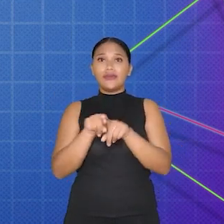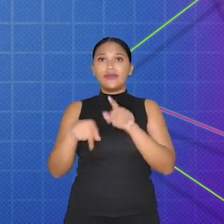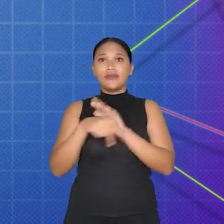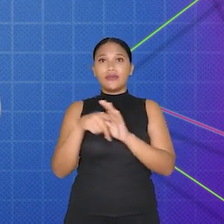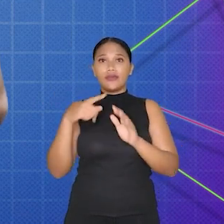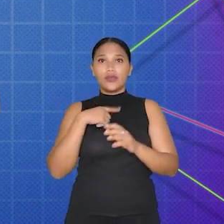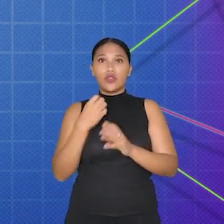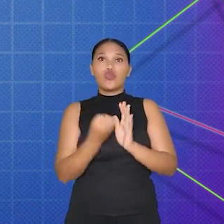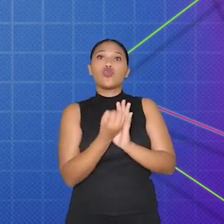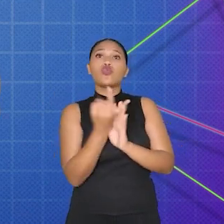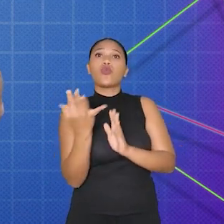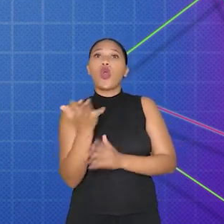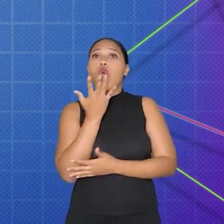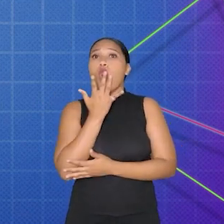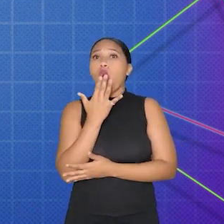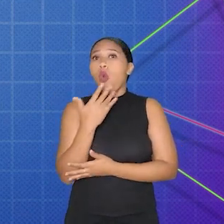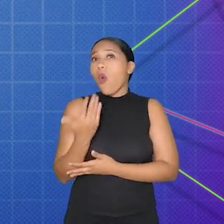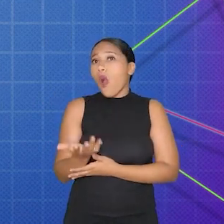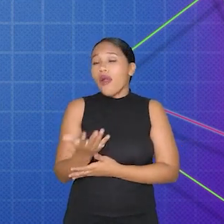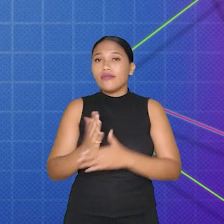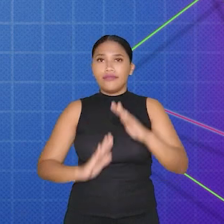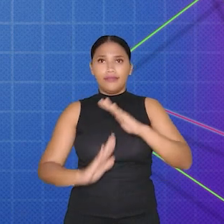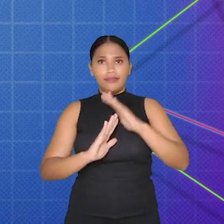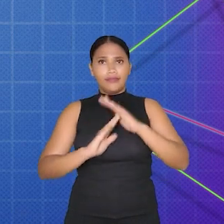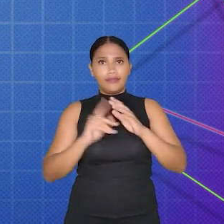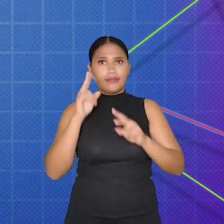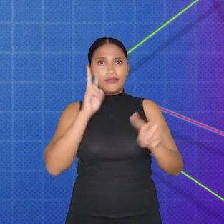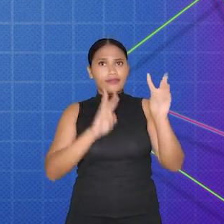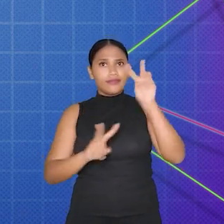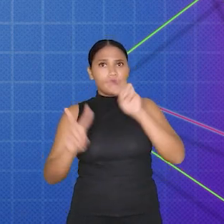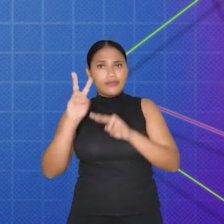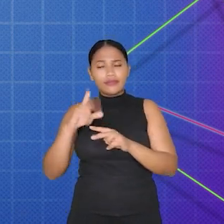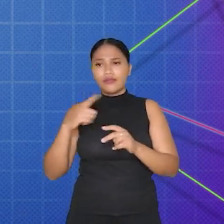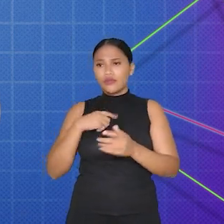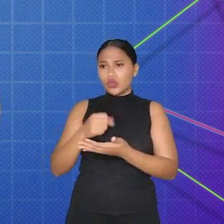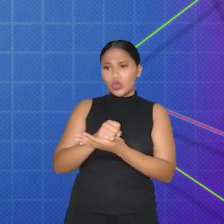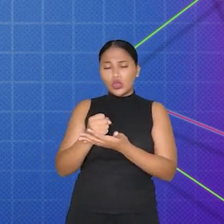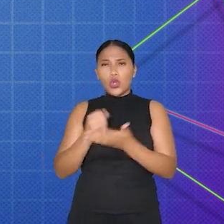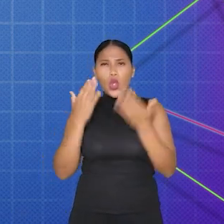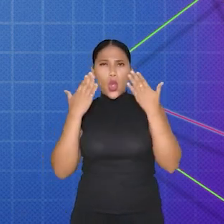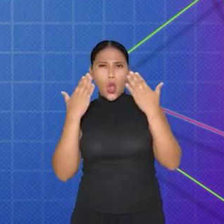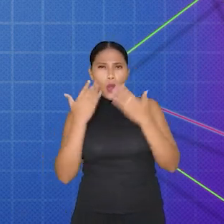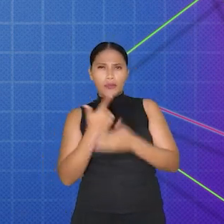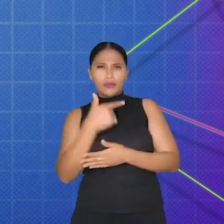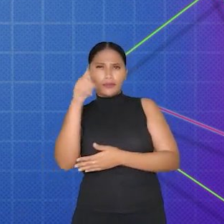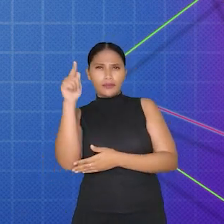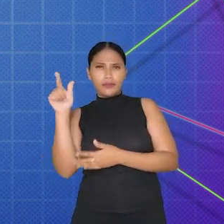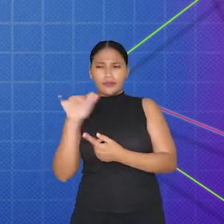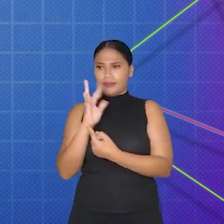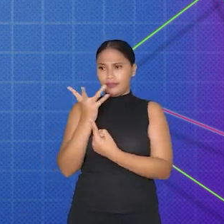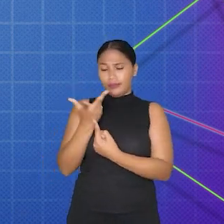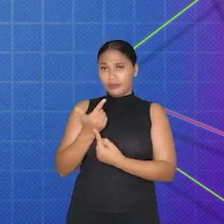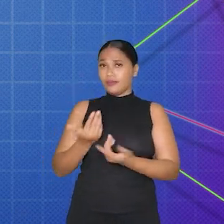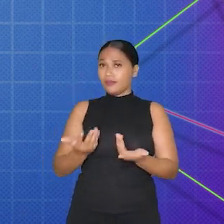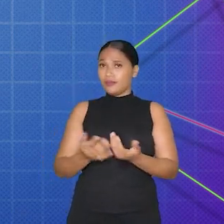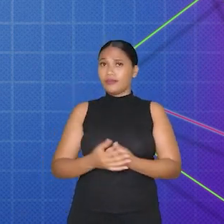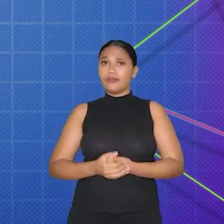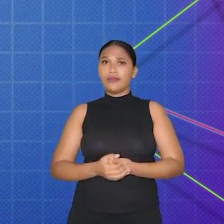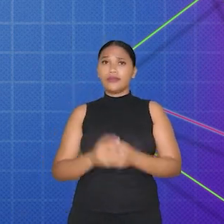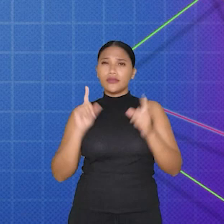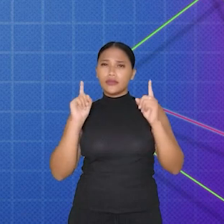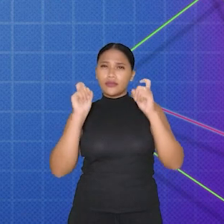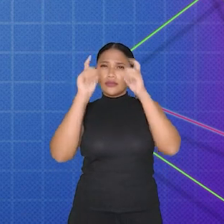técnicas em relação à resolução e o número de cores, o que pode limitar a qualidade visual do jogo em comparação com outros tipos de arte